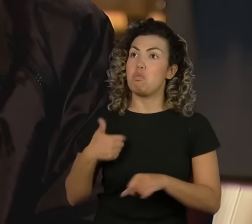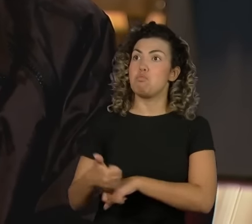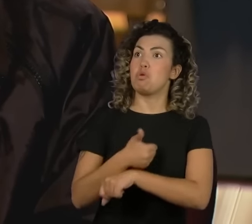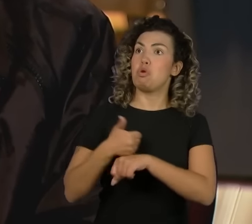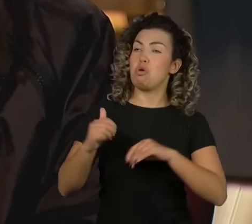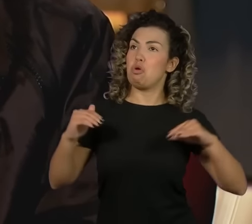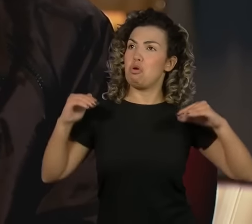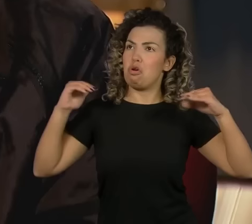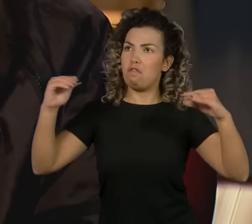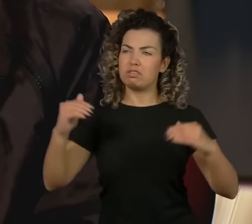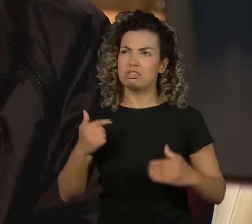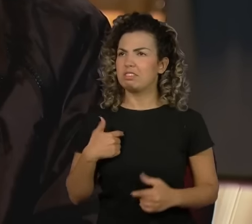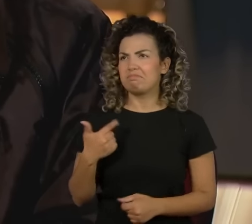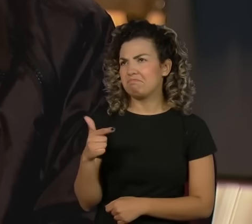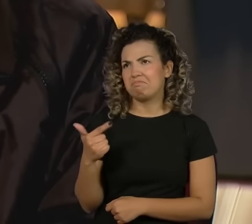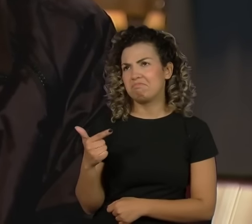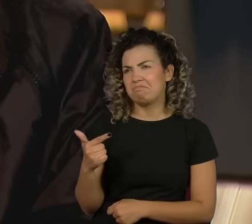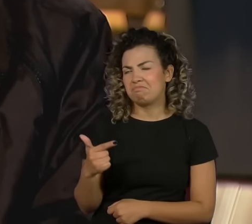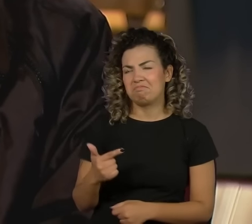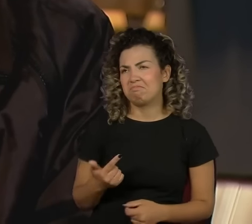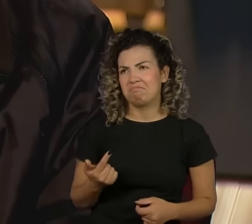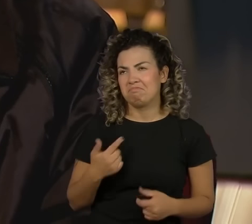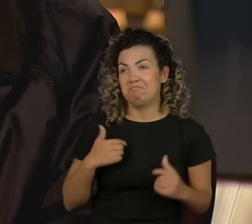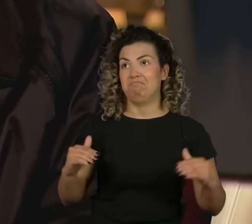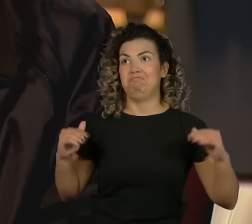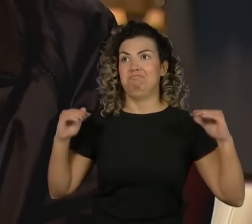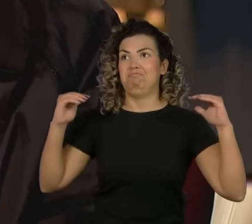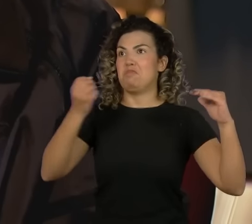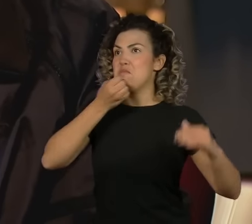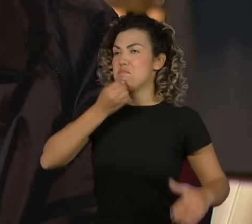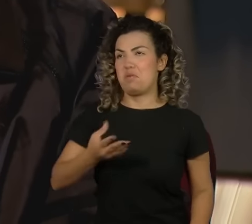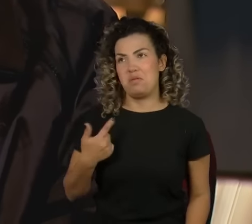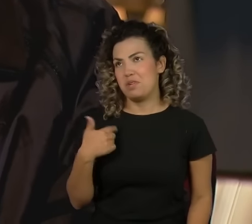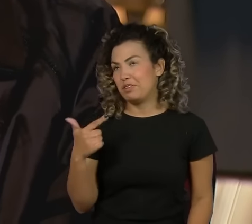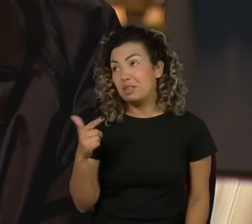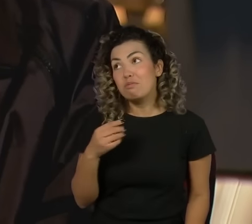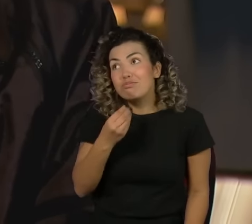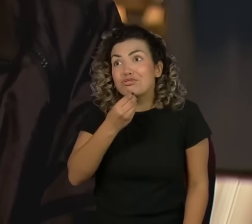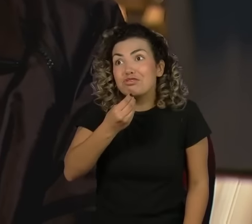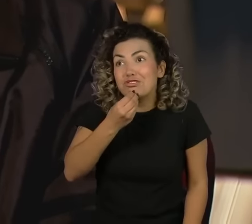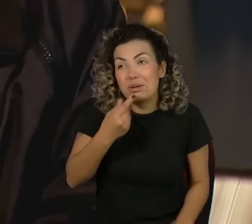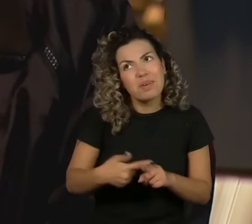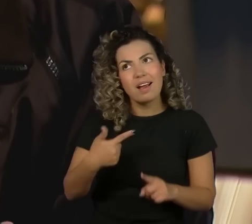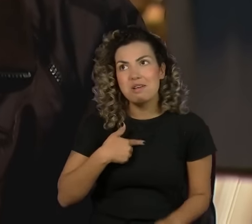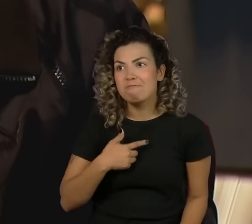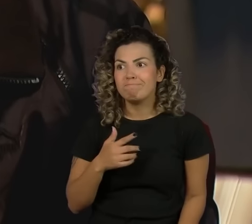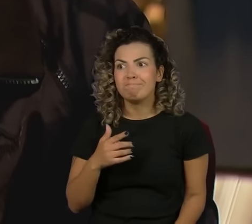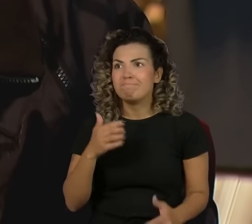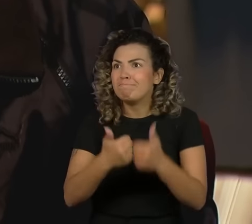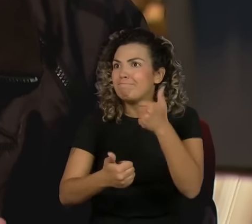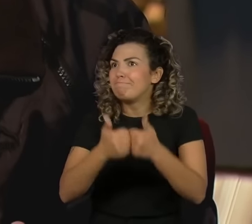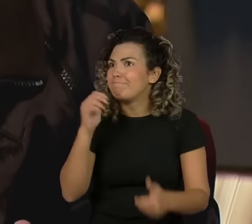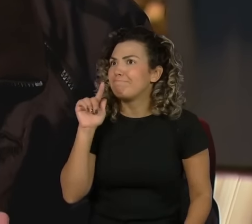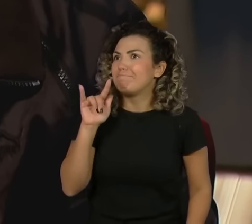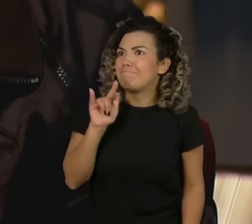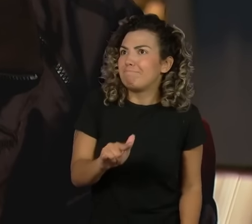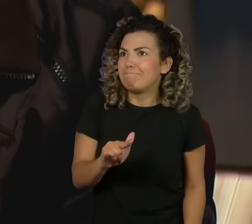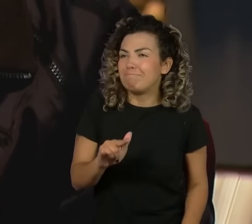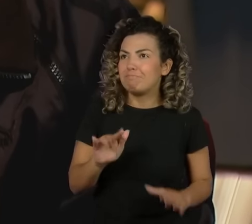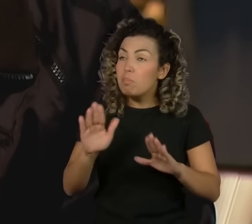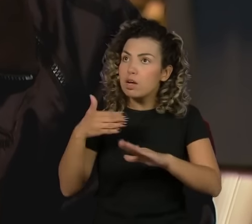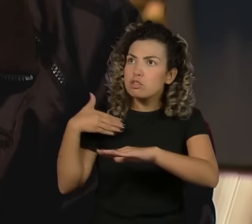Se eu fosse um craque, eu certamente seria um jogador de futebol, porque eu era tão apaixonado. Mas assim, eu ia ao Maracanã com 5 anos